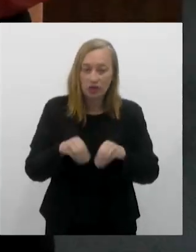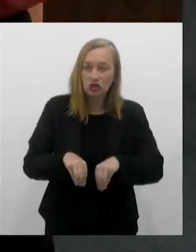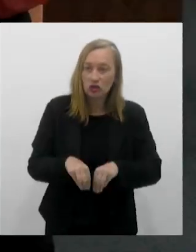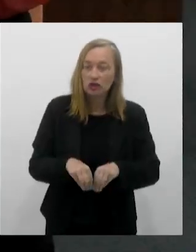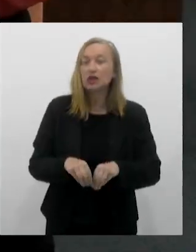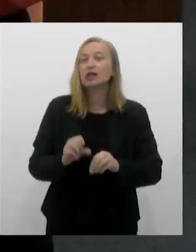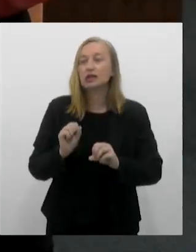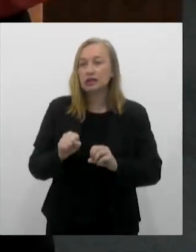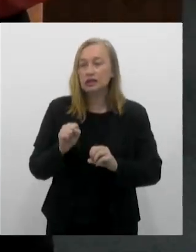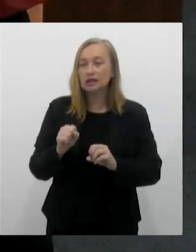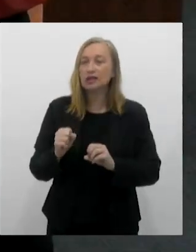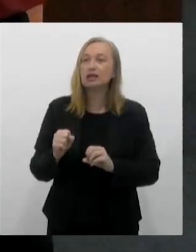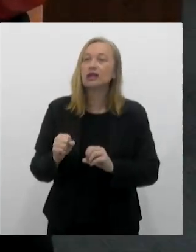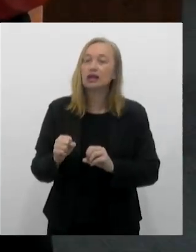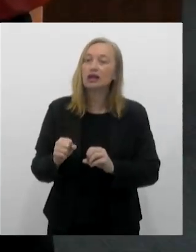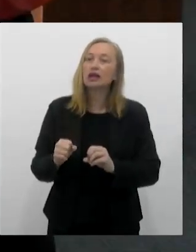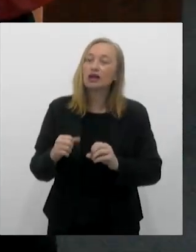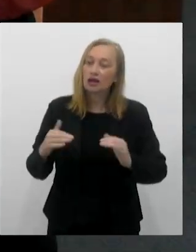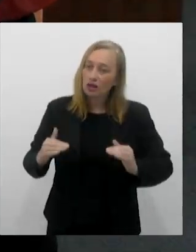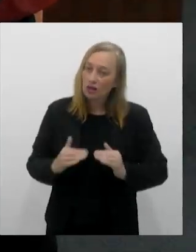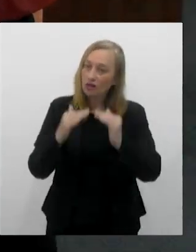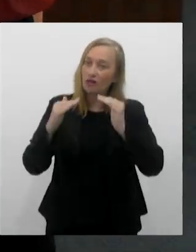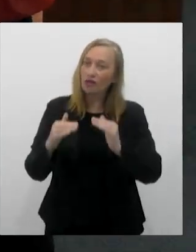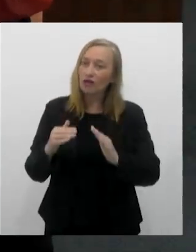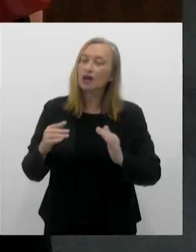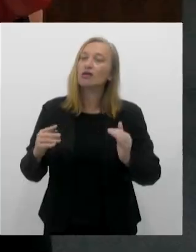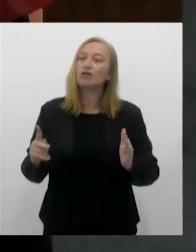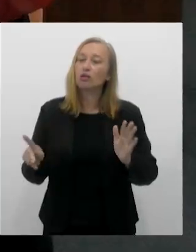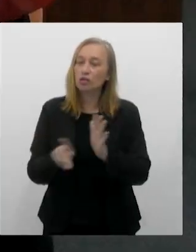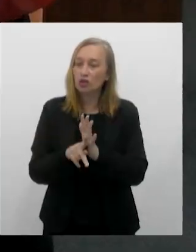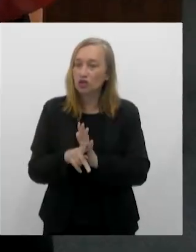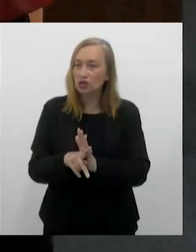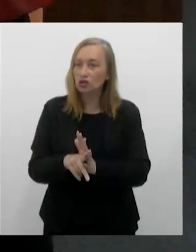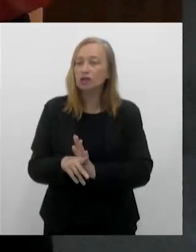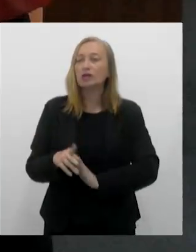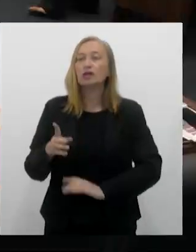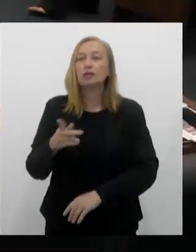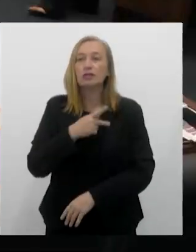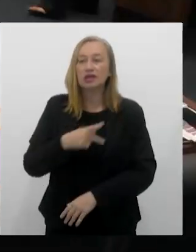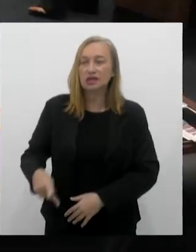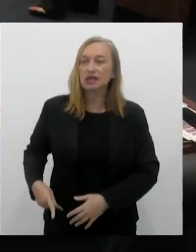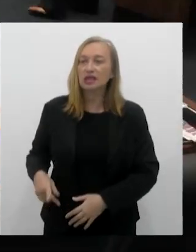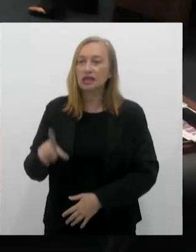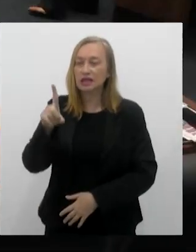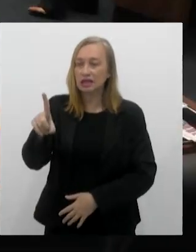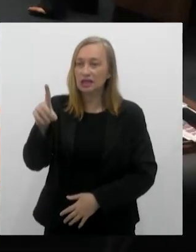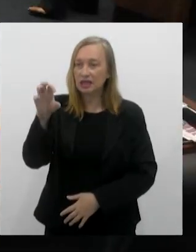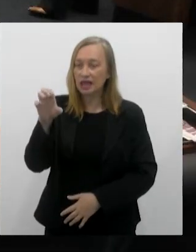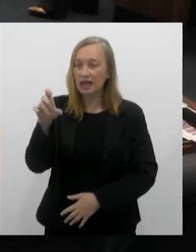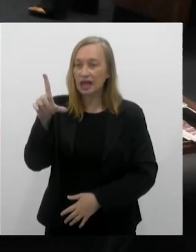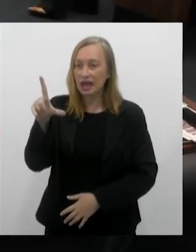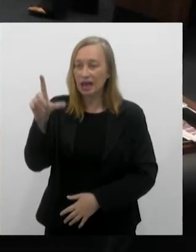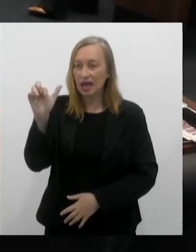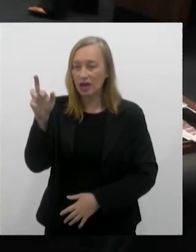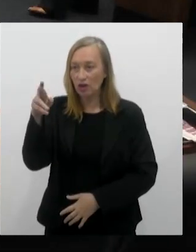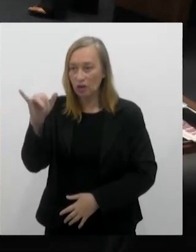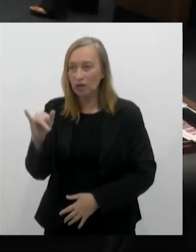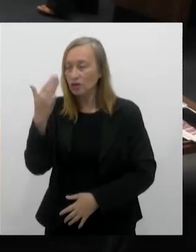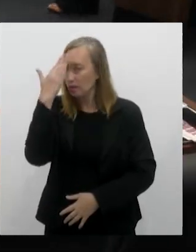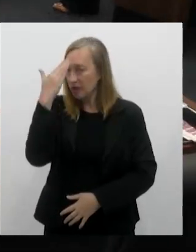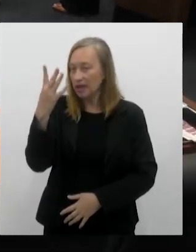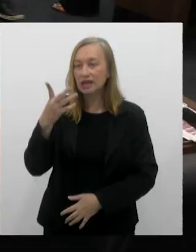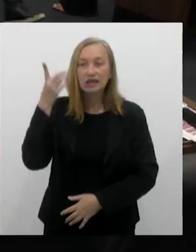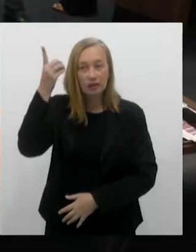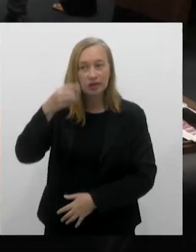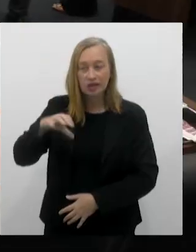contrário, a gente é completamente favorável ao projeto. Presidente Delaroli. Muito obrigada, deputado Carlos Mink, deputada Dani